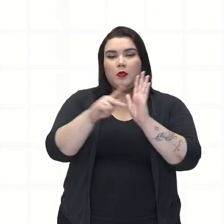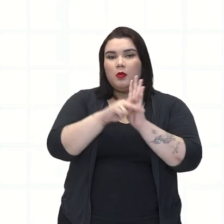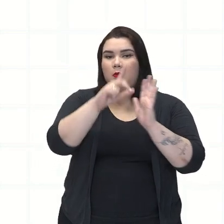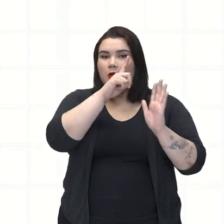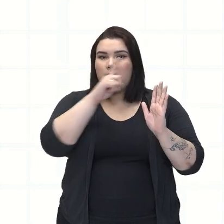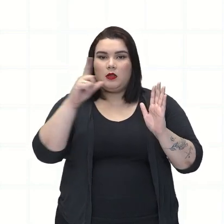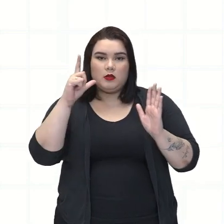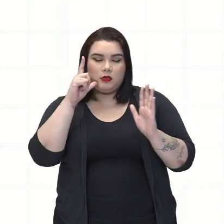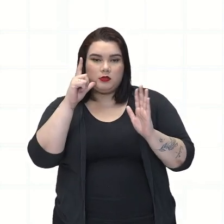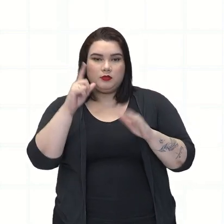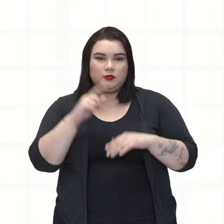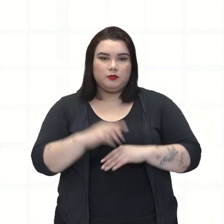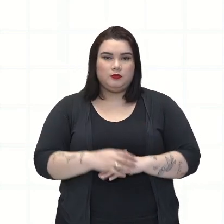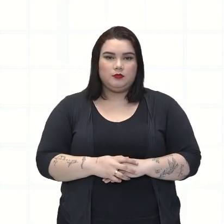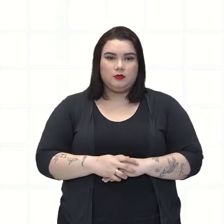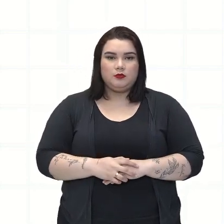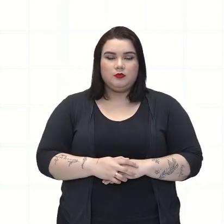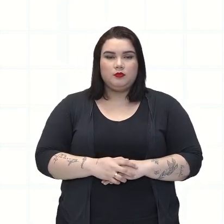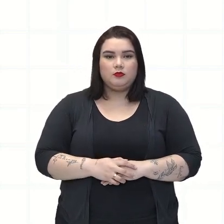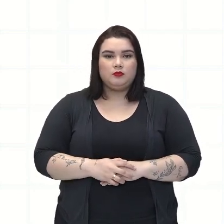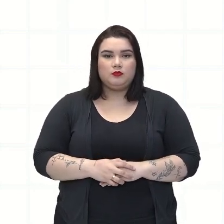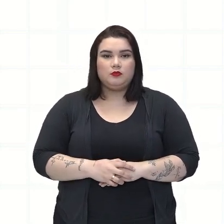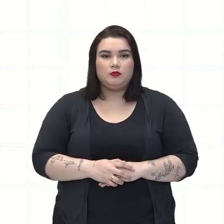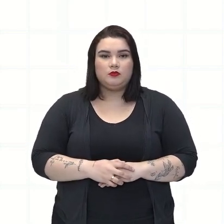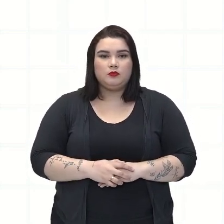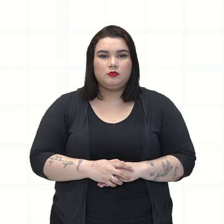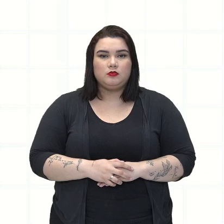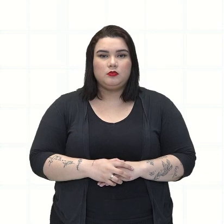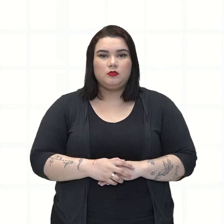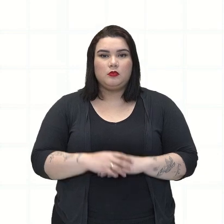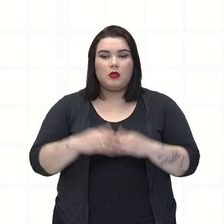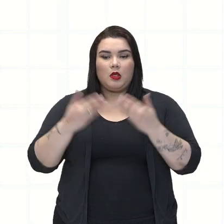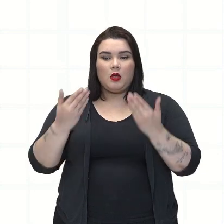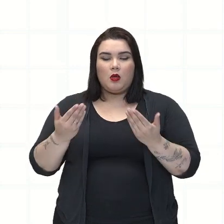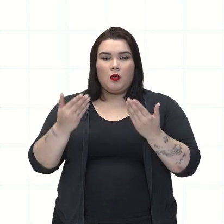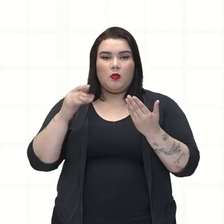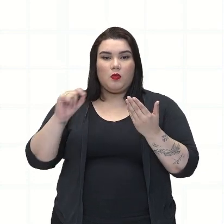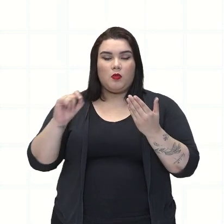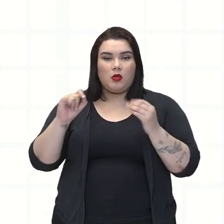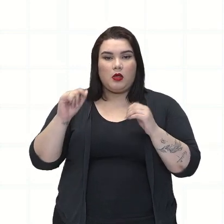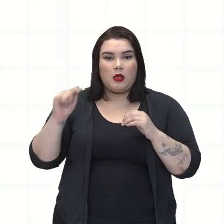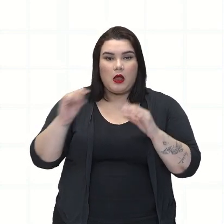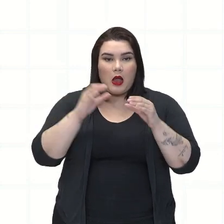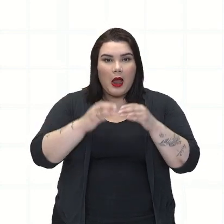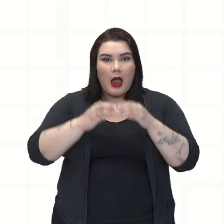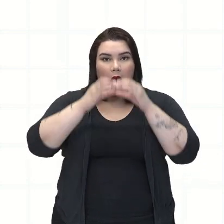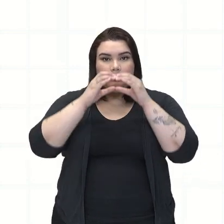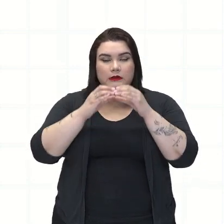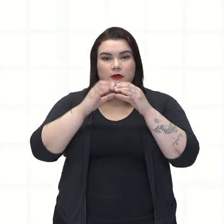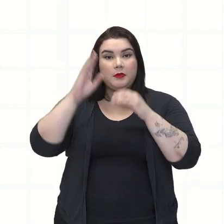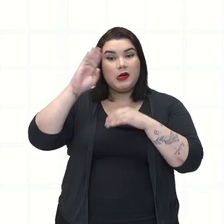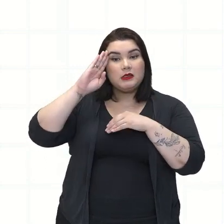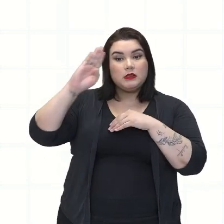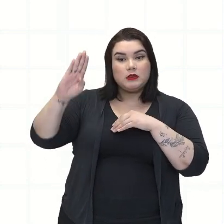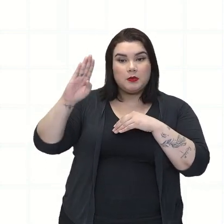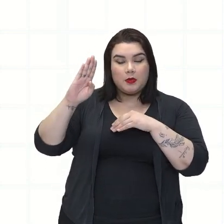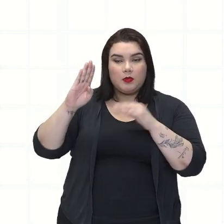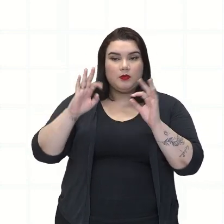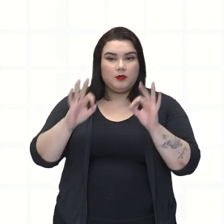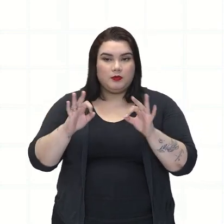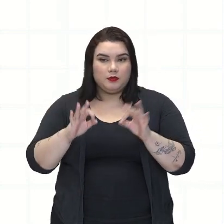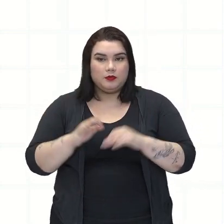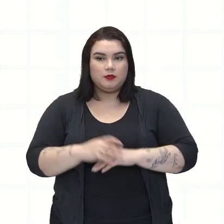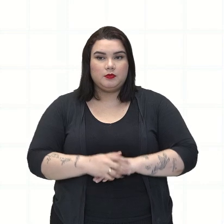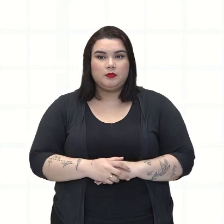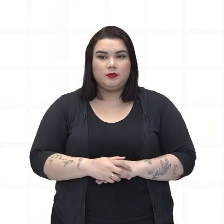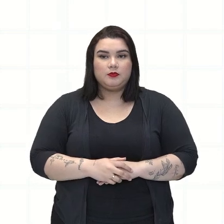sandwich. Então, o big sandwich é o carro-chefe desta lanchonete aqui, tá? Desta